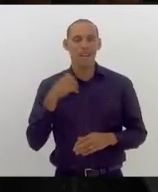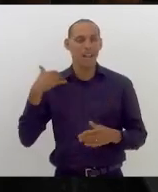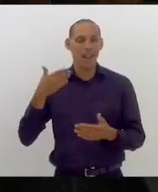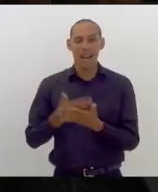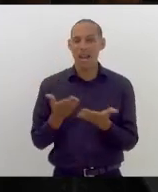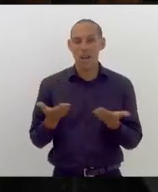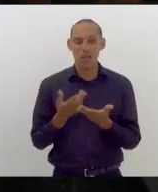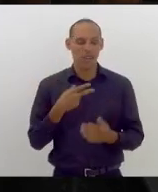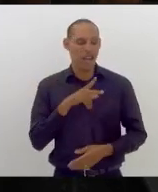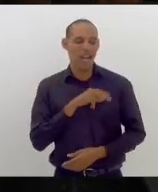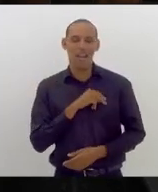usar crachá,